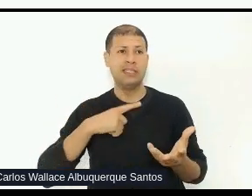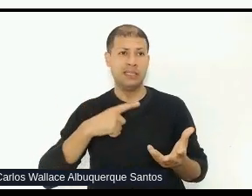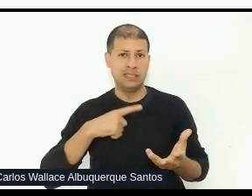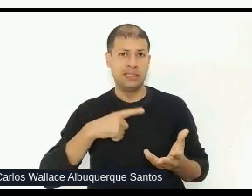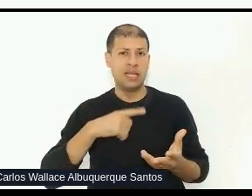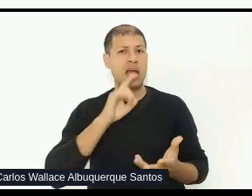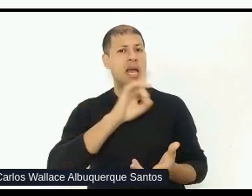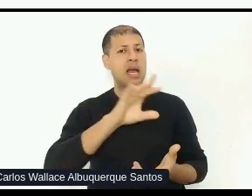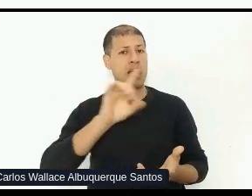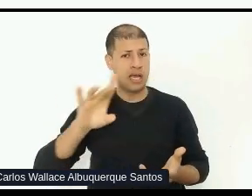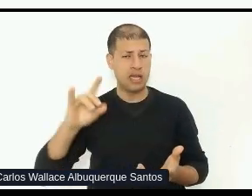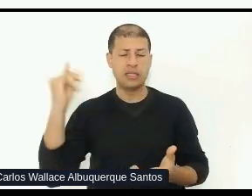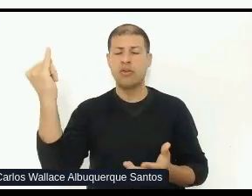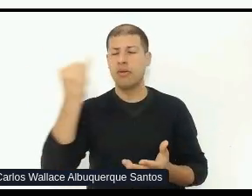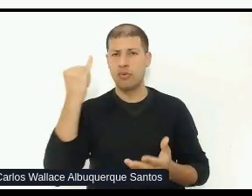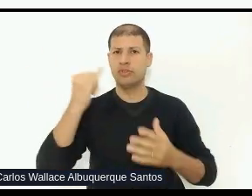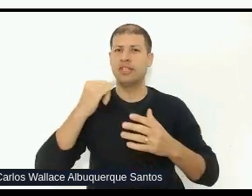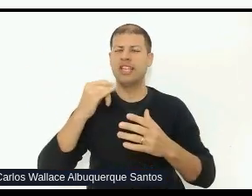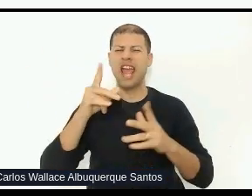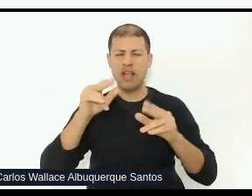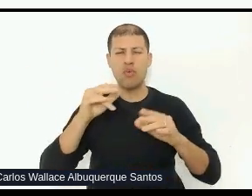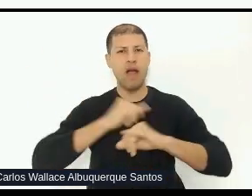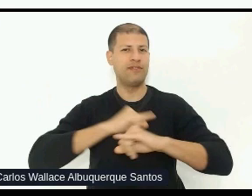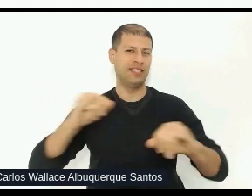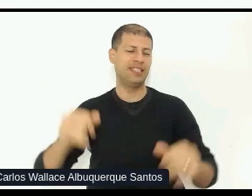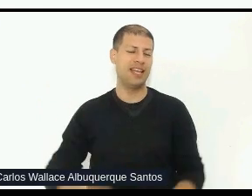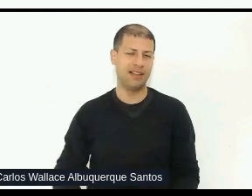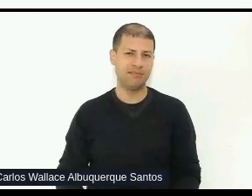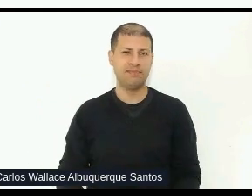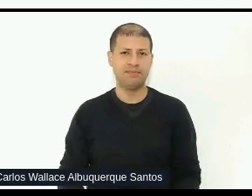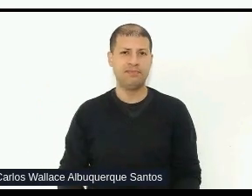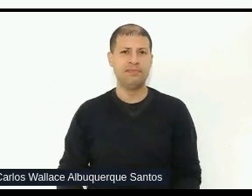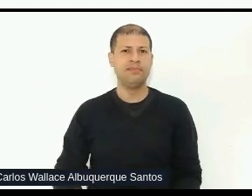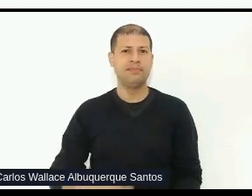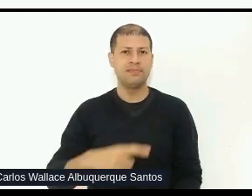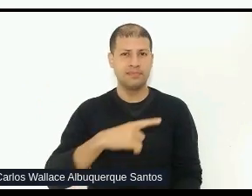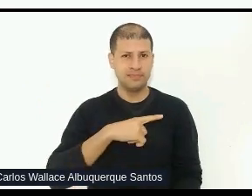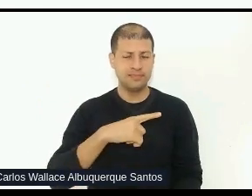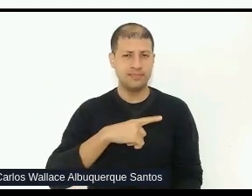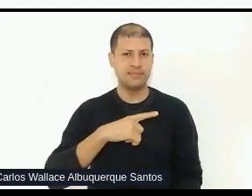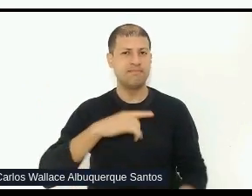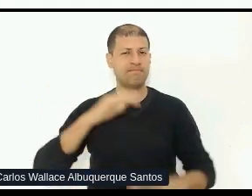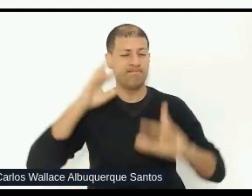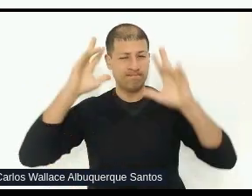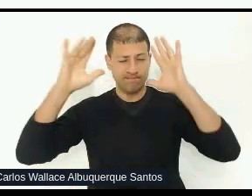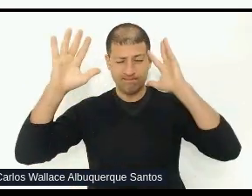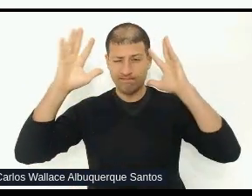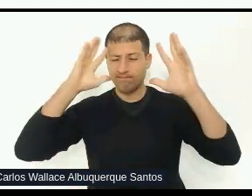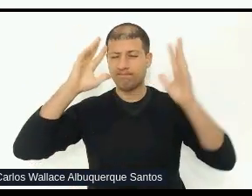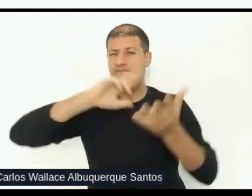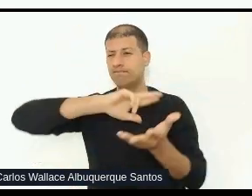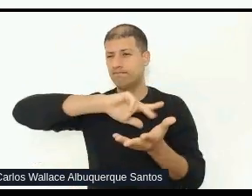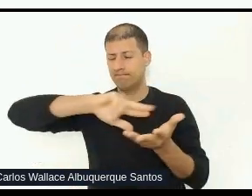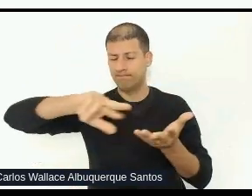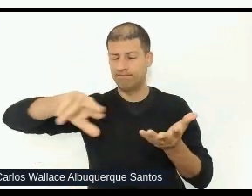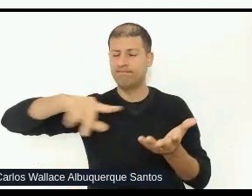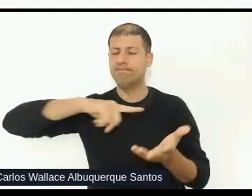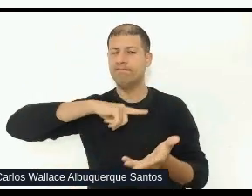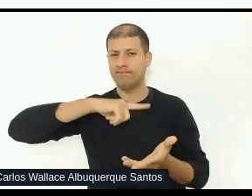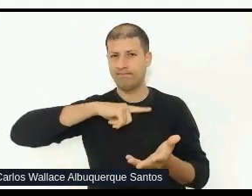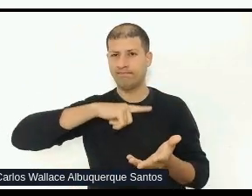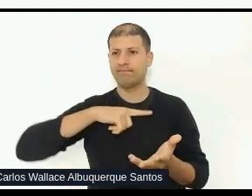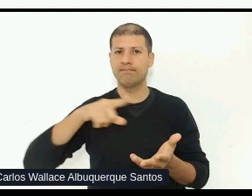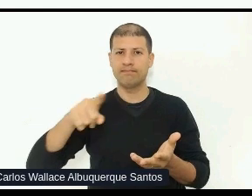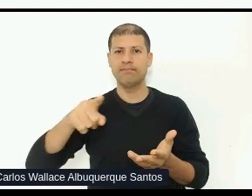um importa de verdade. Então, assim, existem vários reflexos, várias reverberações de como as